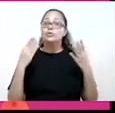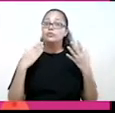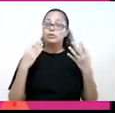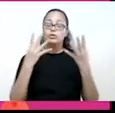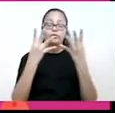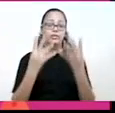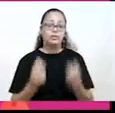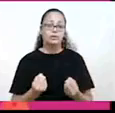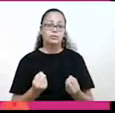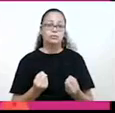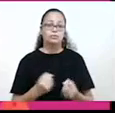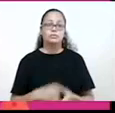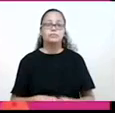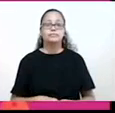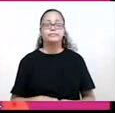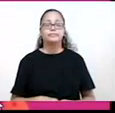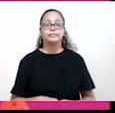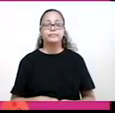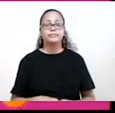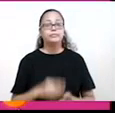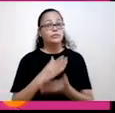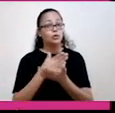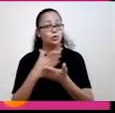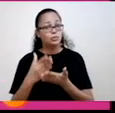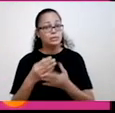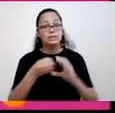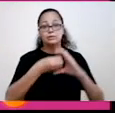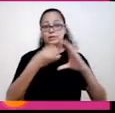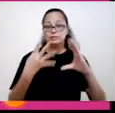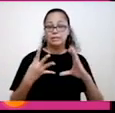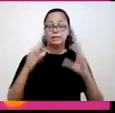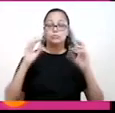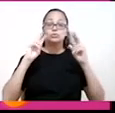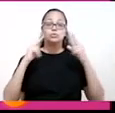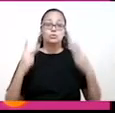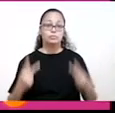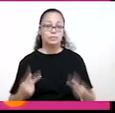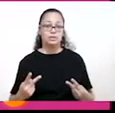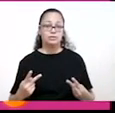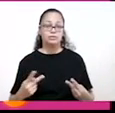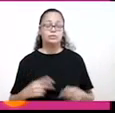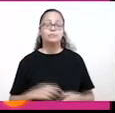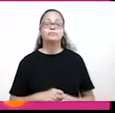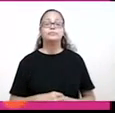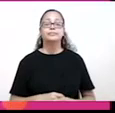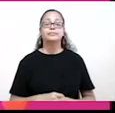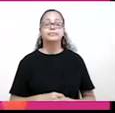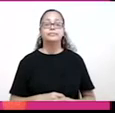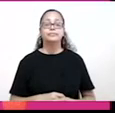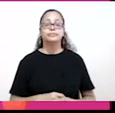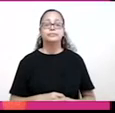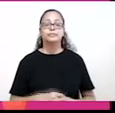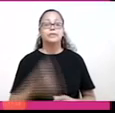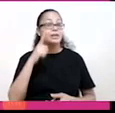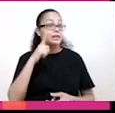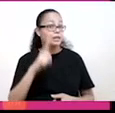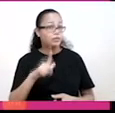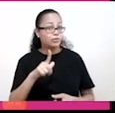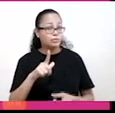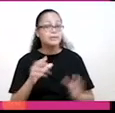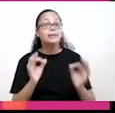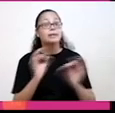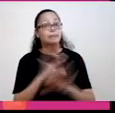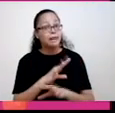certo? Só, vamos iniciar então os aspectos humanos, né? Deu tempo de chegar até aqui, então a gente não vai conseguir encerrar esse